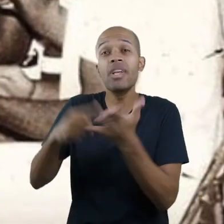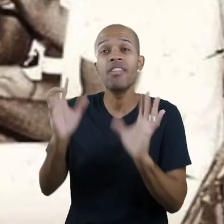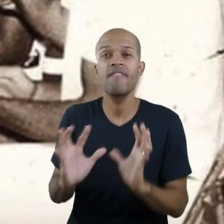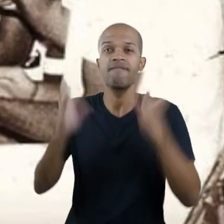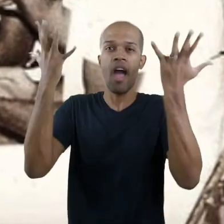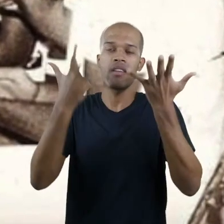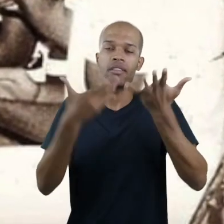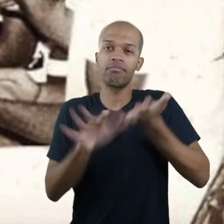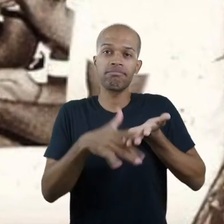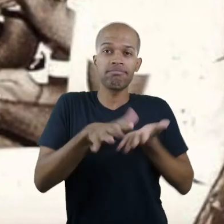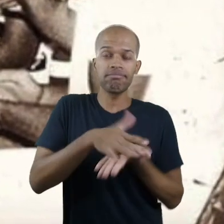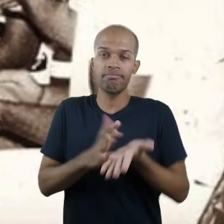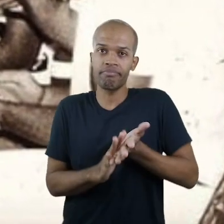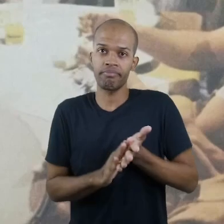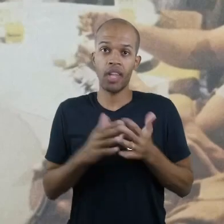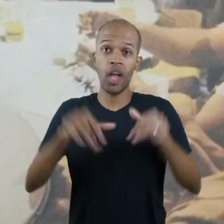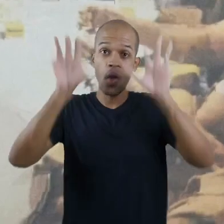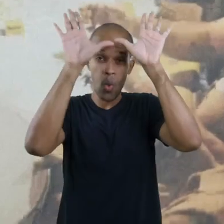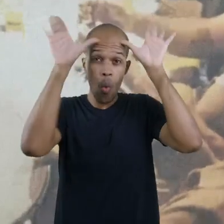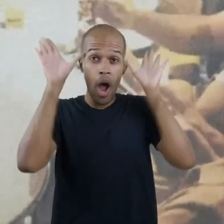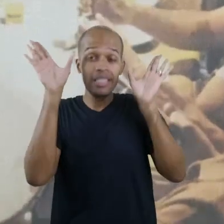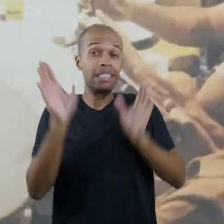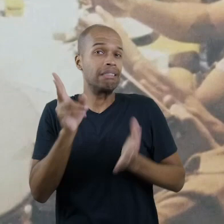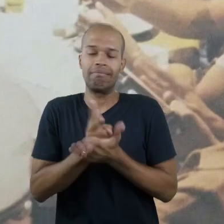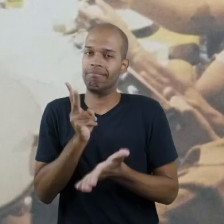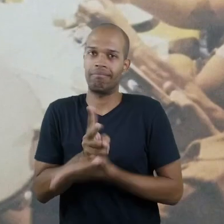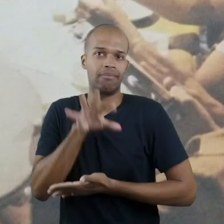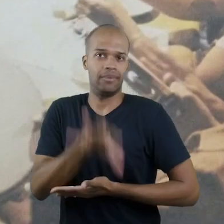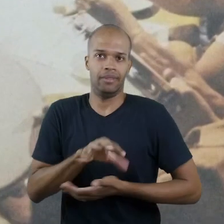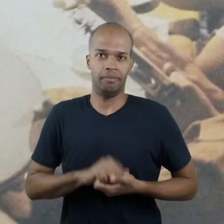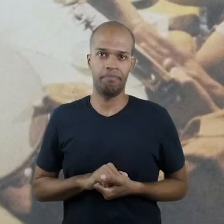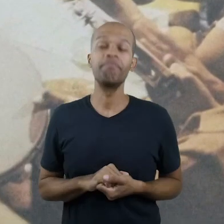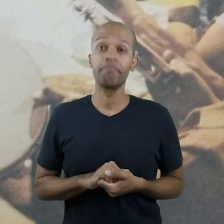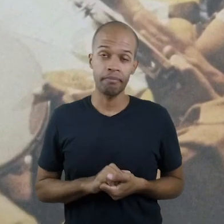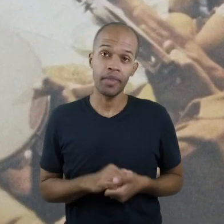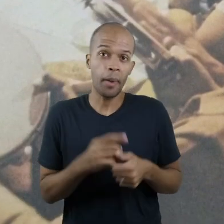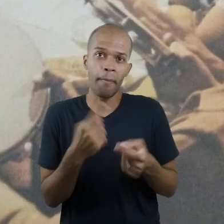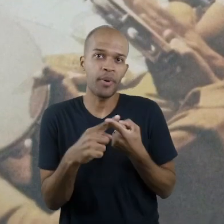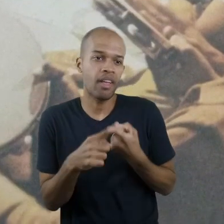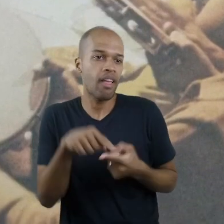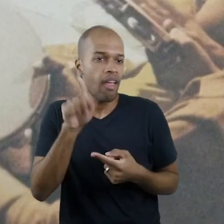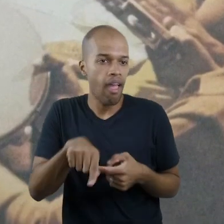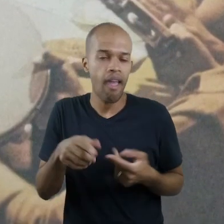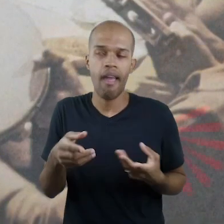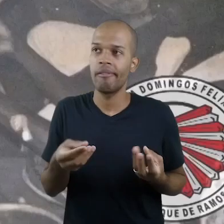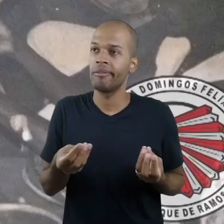faz pagode. E o cacique sempre teve essa característica, né? Porque